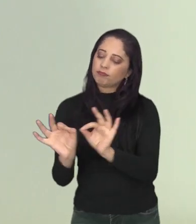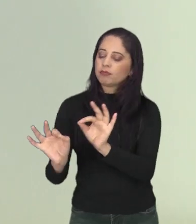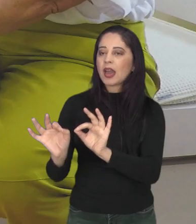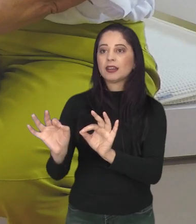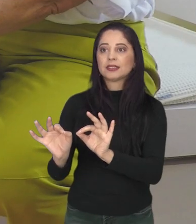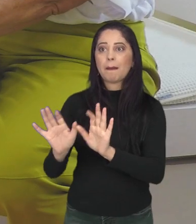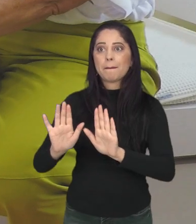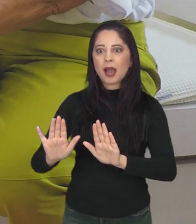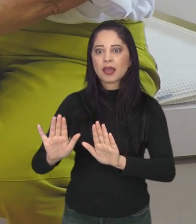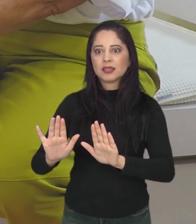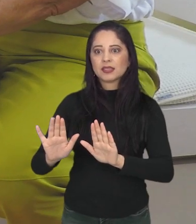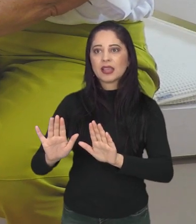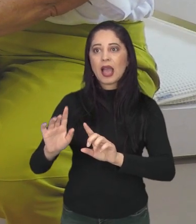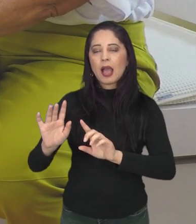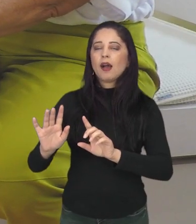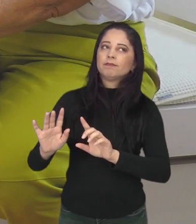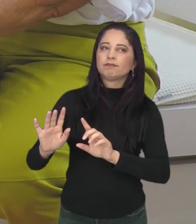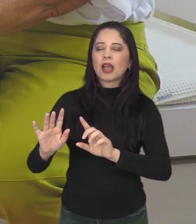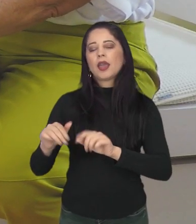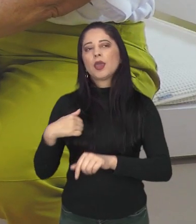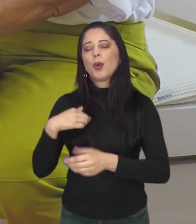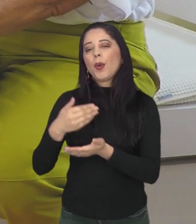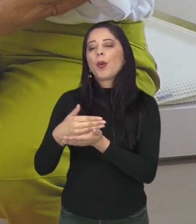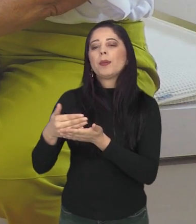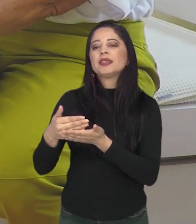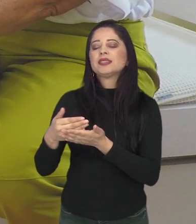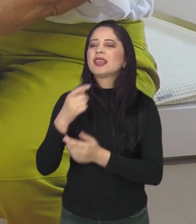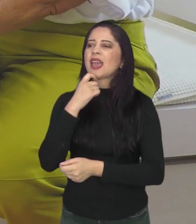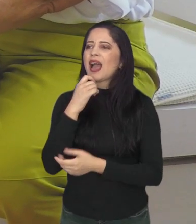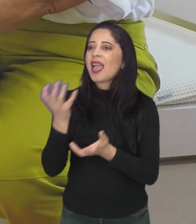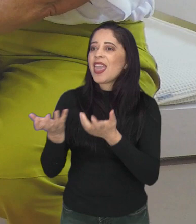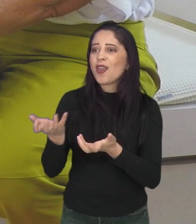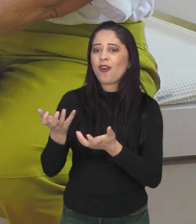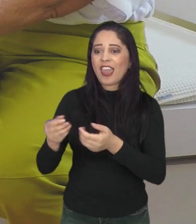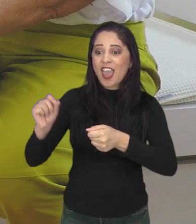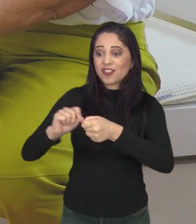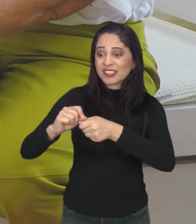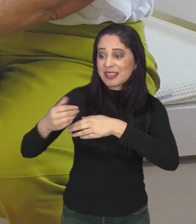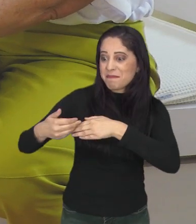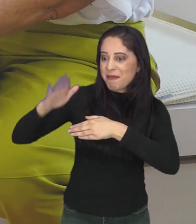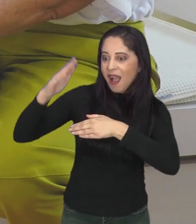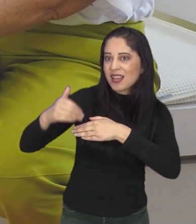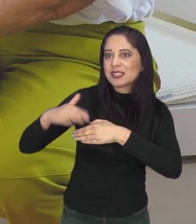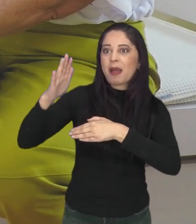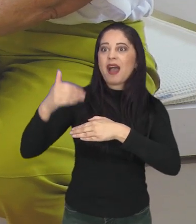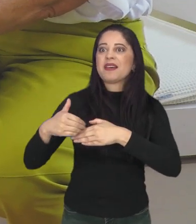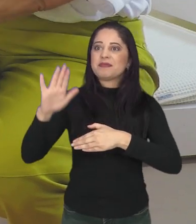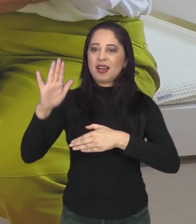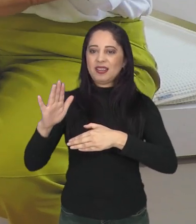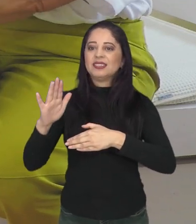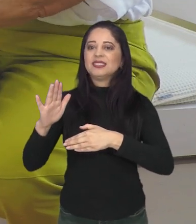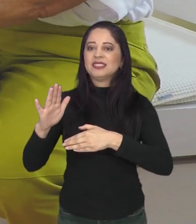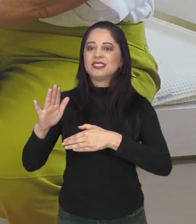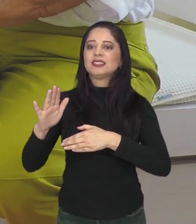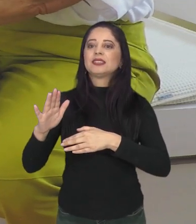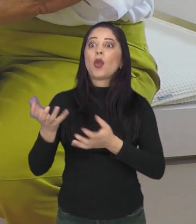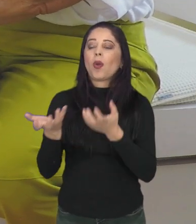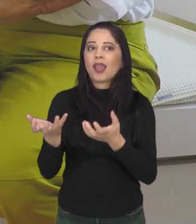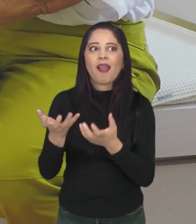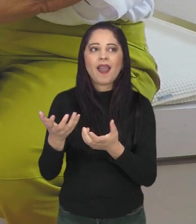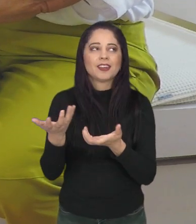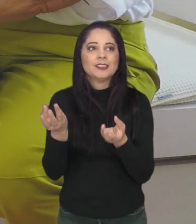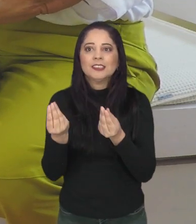minhas Artes né mas e depois eu comecei a querer buscar essa área da encadernação